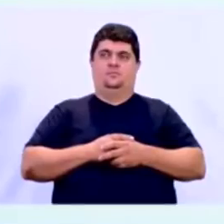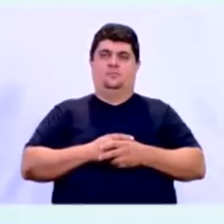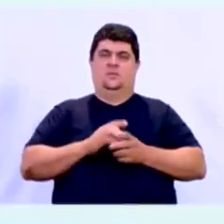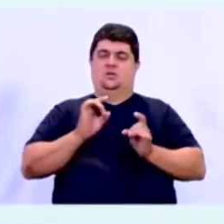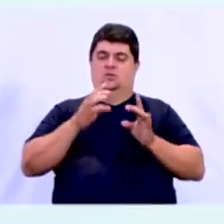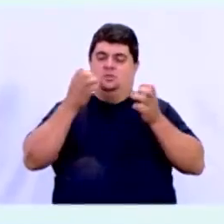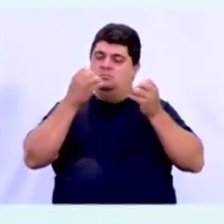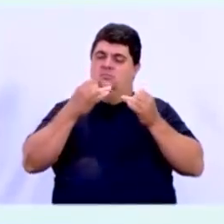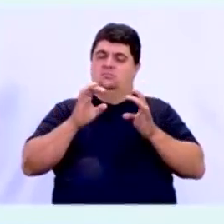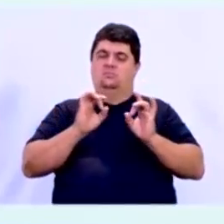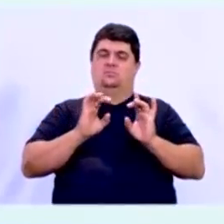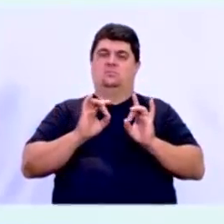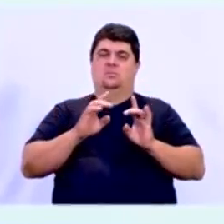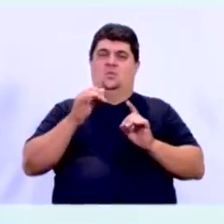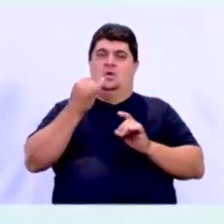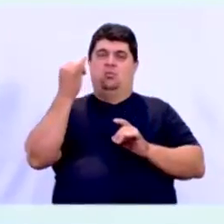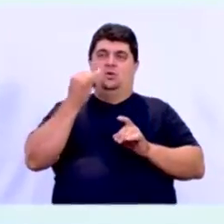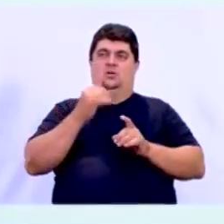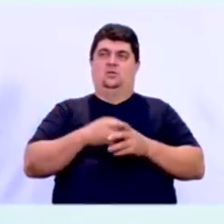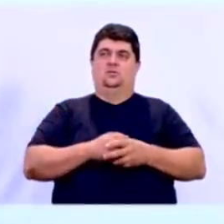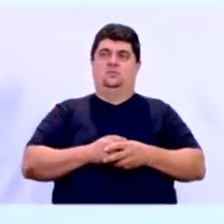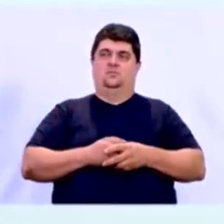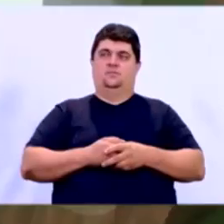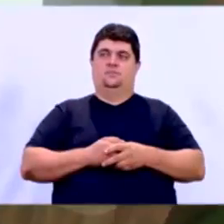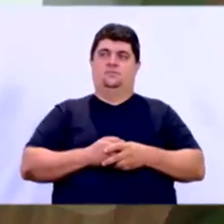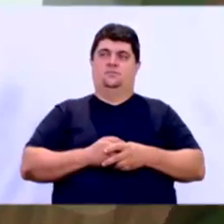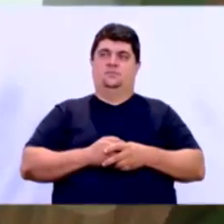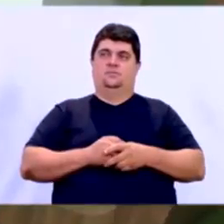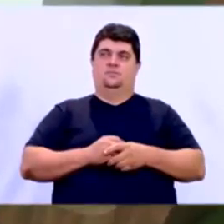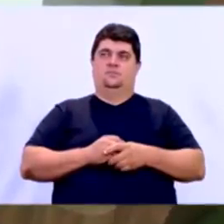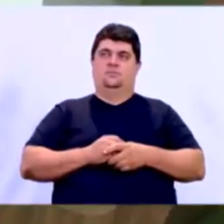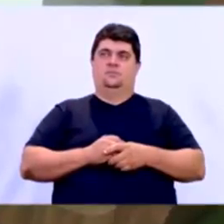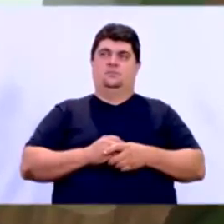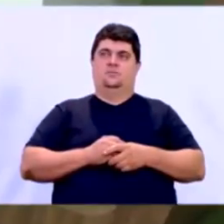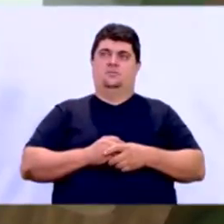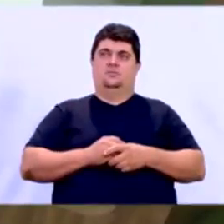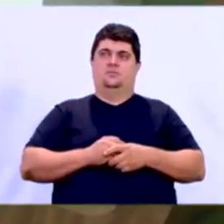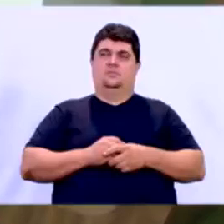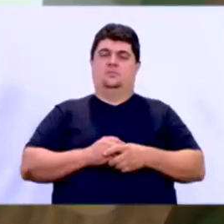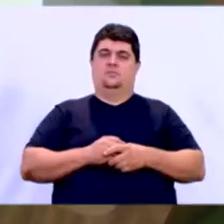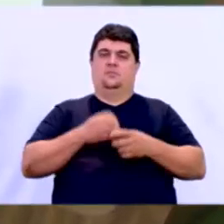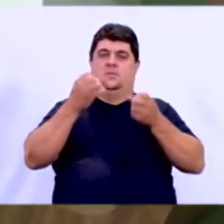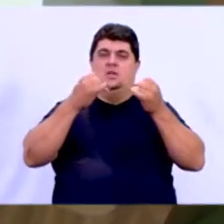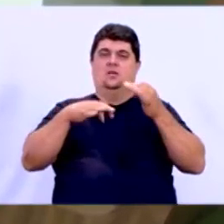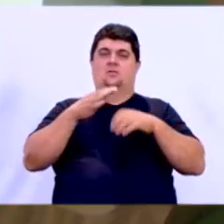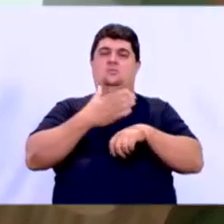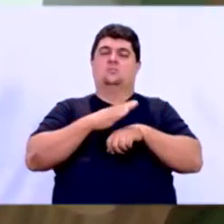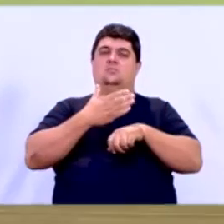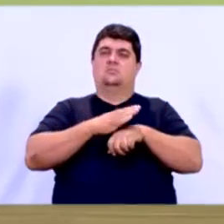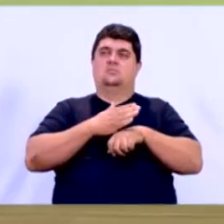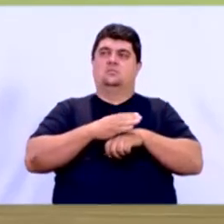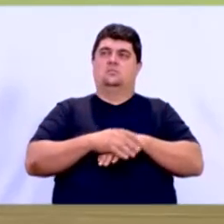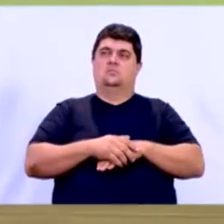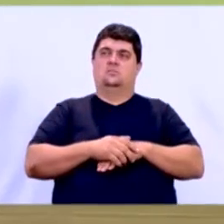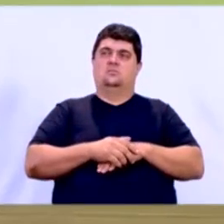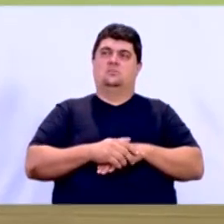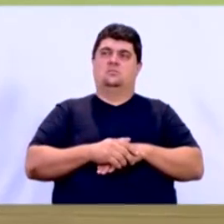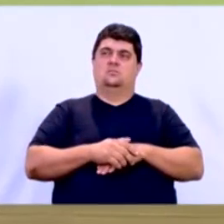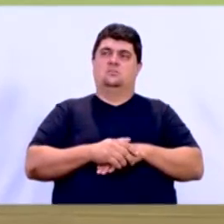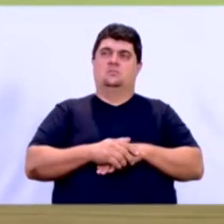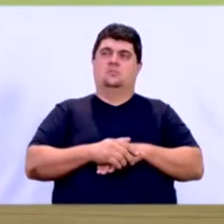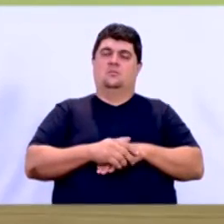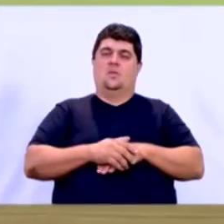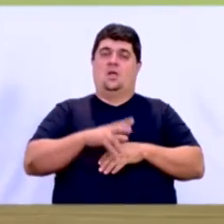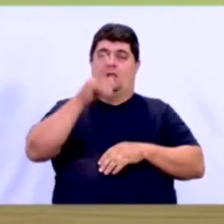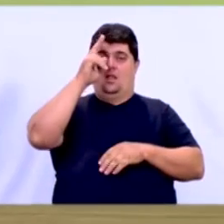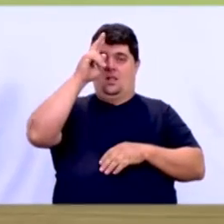para destacar isso, que é um ponto importante. Professor, quer destacar alguma coisa ou já podemos falar da tarefa? Só, assim,